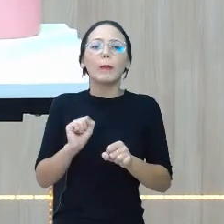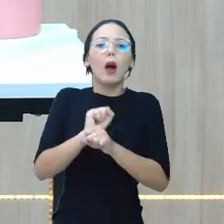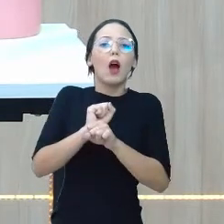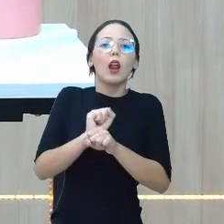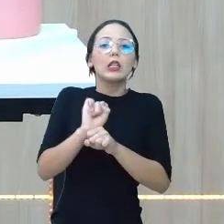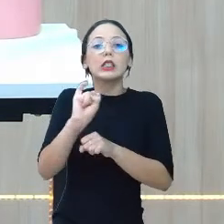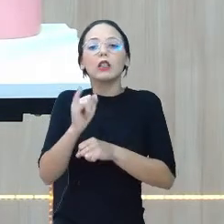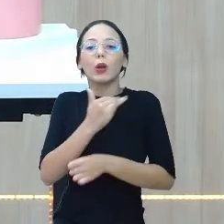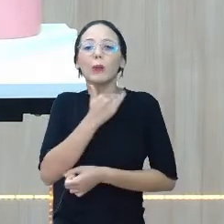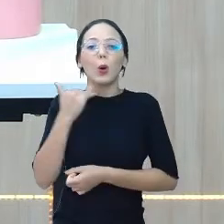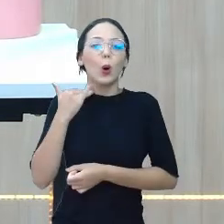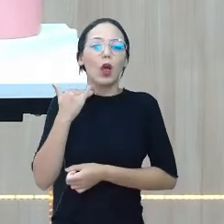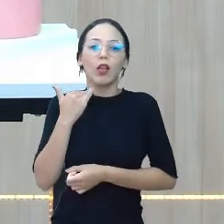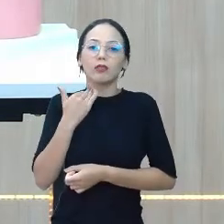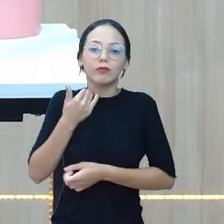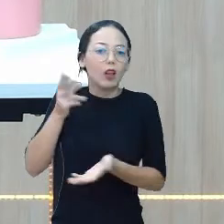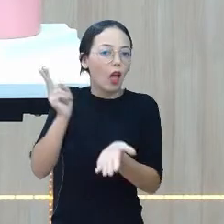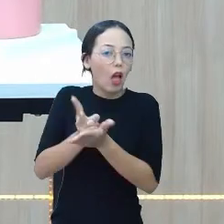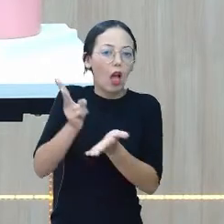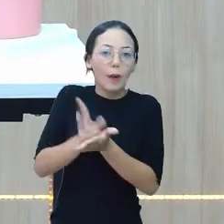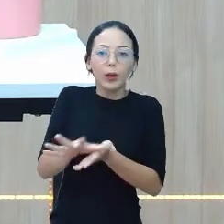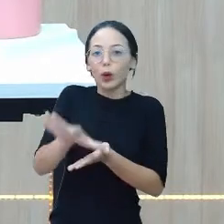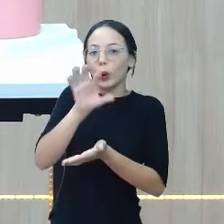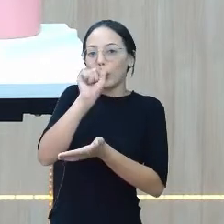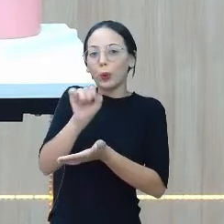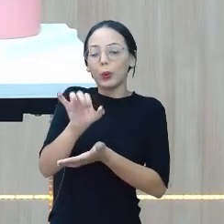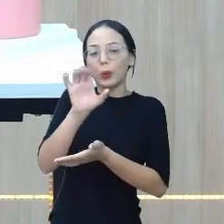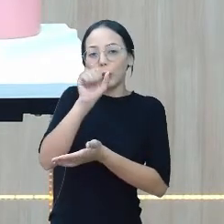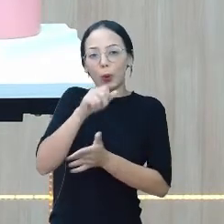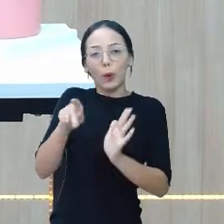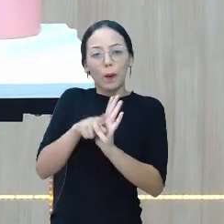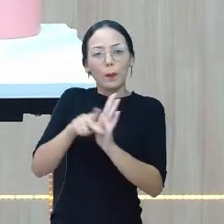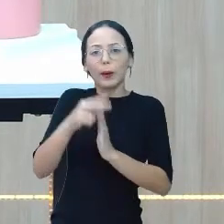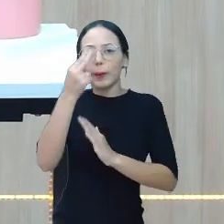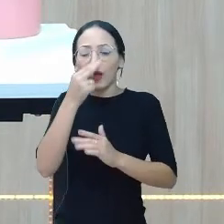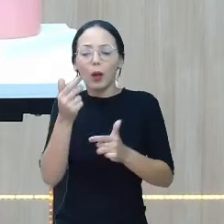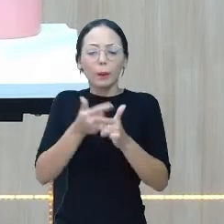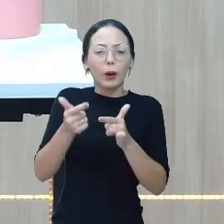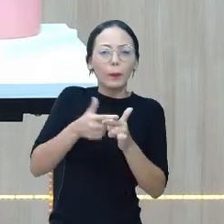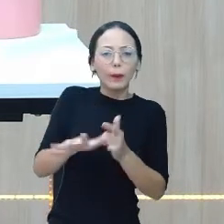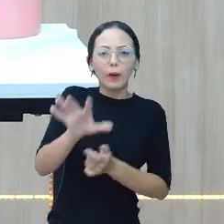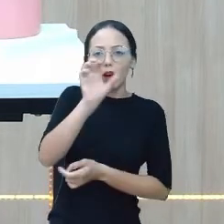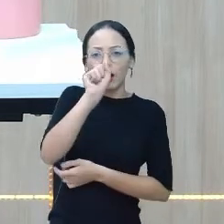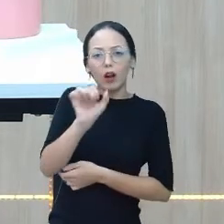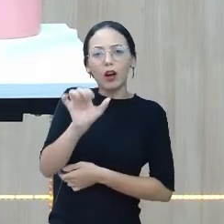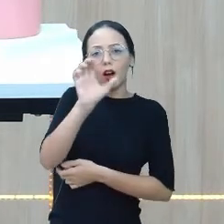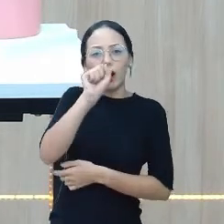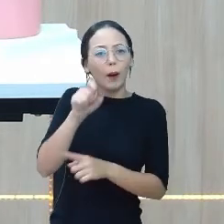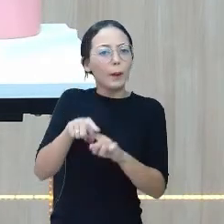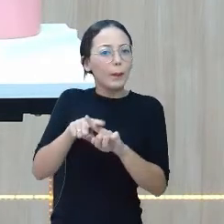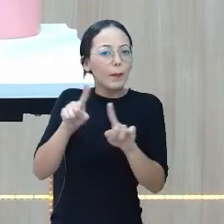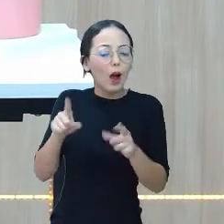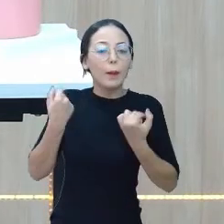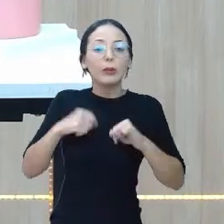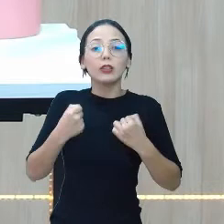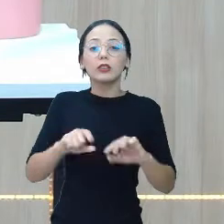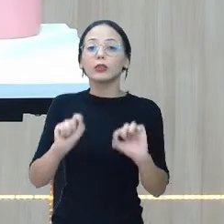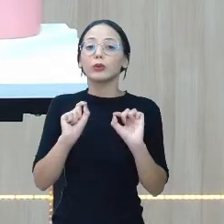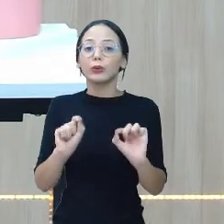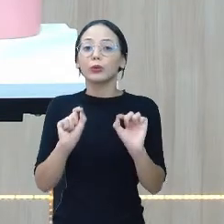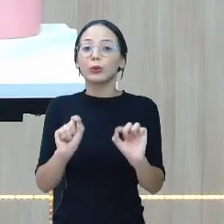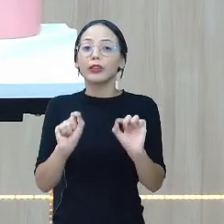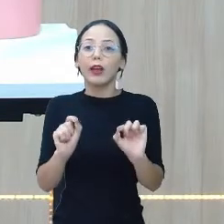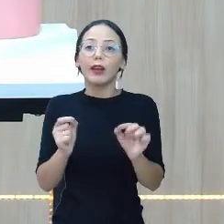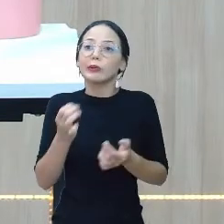a morte. Ele não vai ter condições. Mesmo que esse indivíduo tenha problemas respiratórios, ele vai necessitar